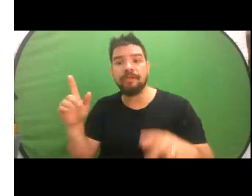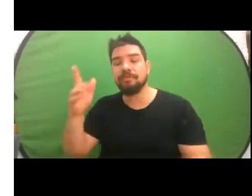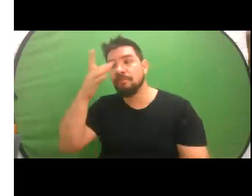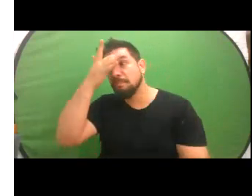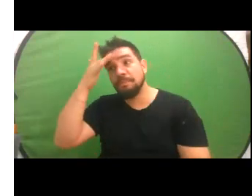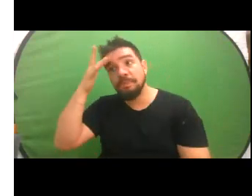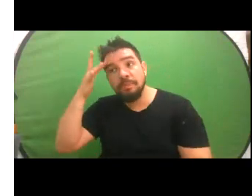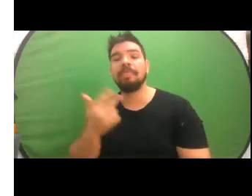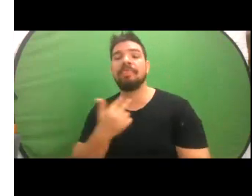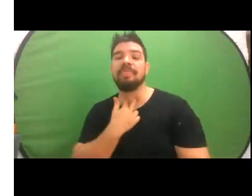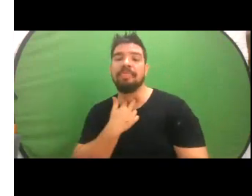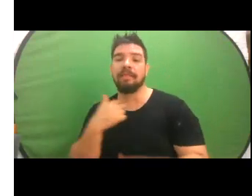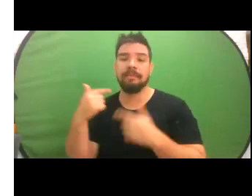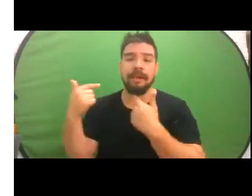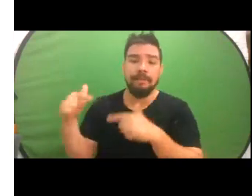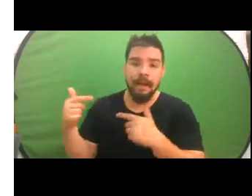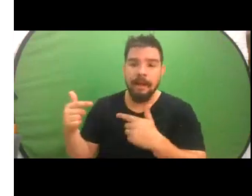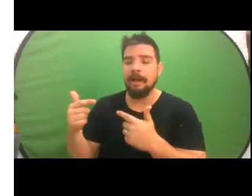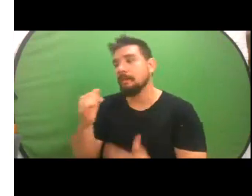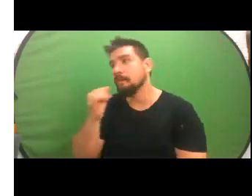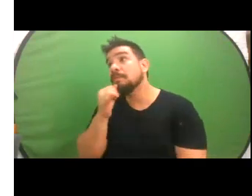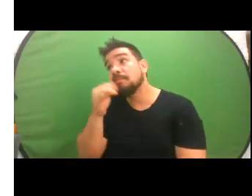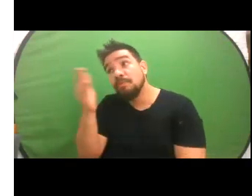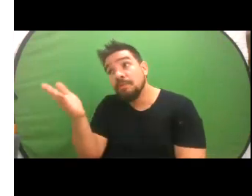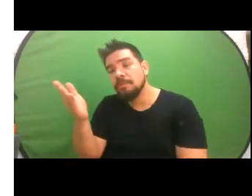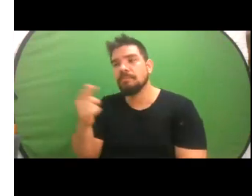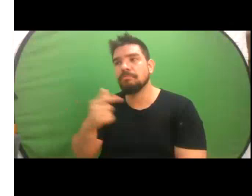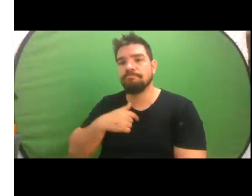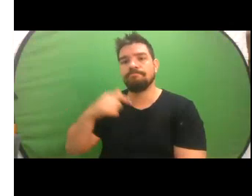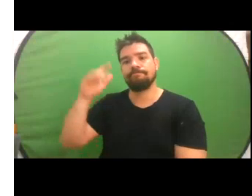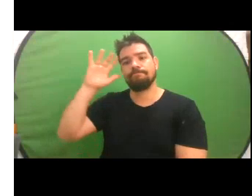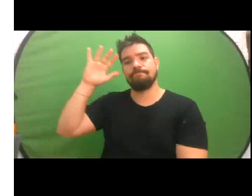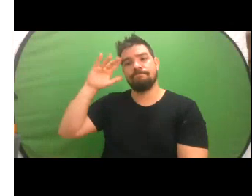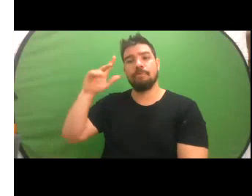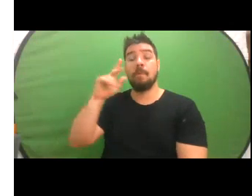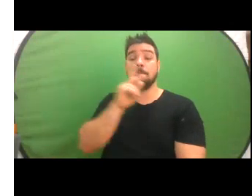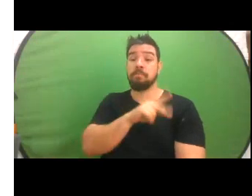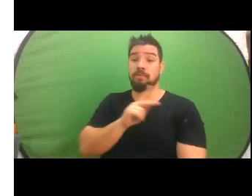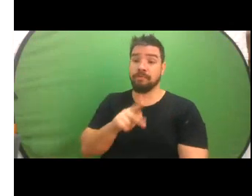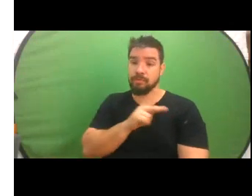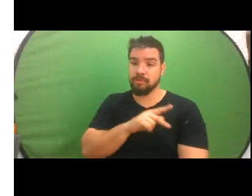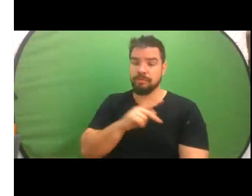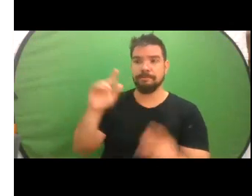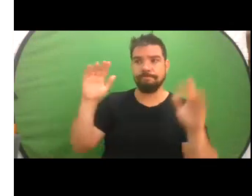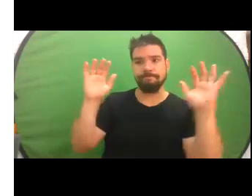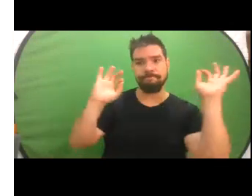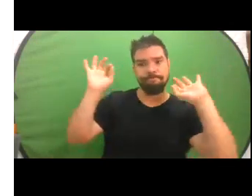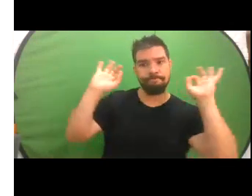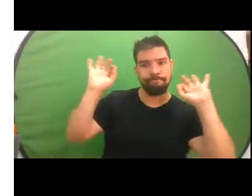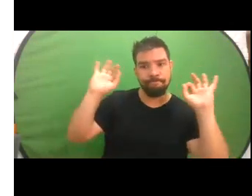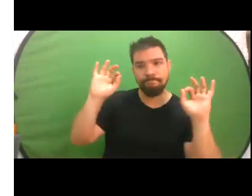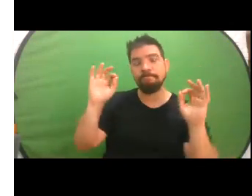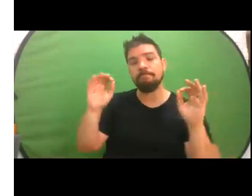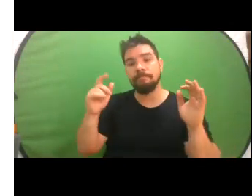pode vir, como é seu caso, né? Então, eu penso que é uma questão de que o professor vai avaliar, né, e